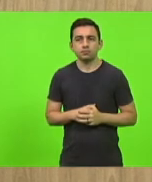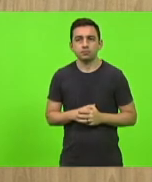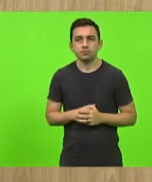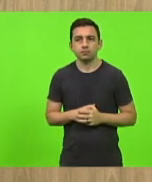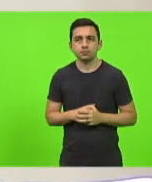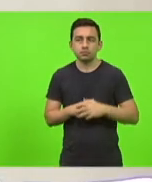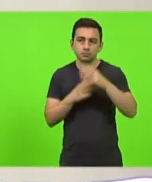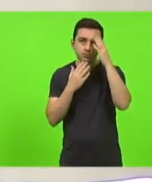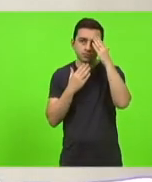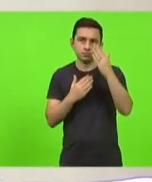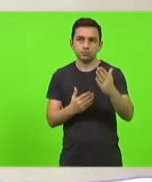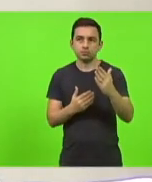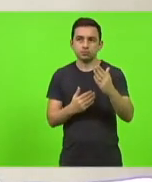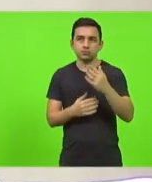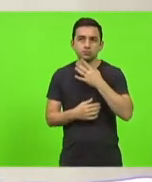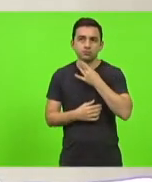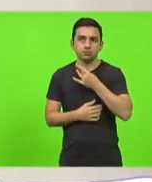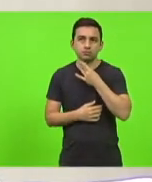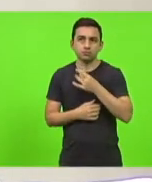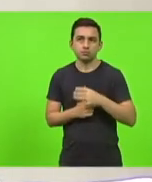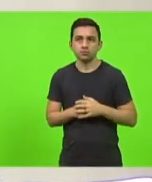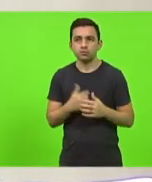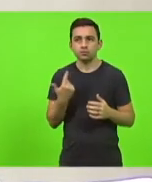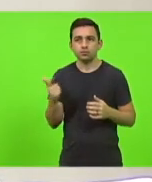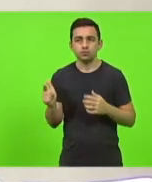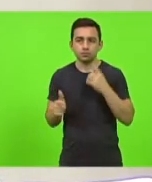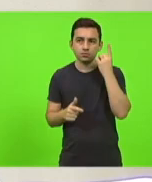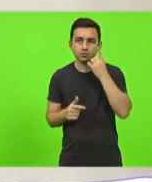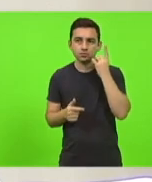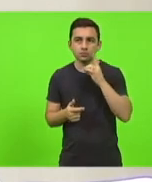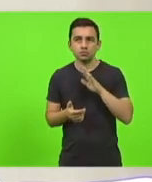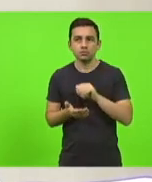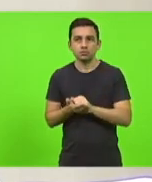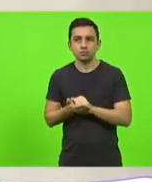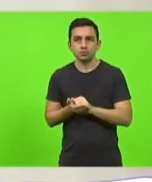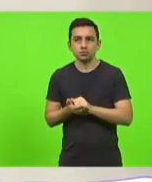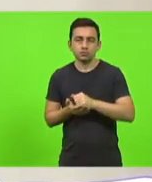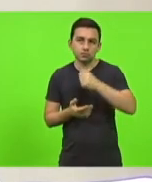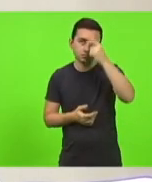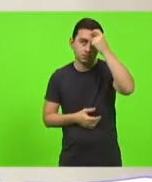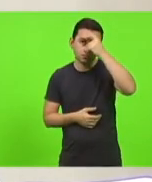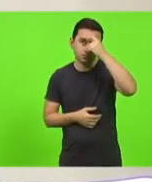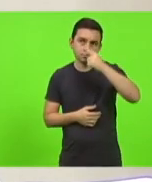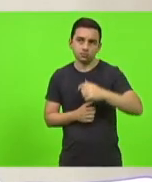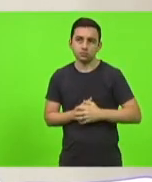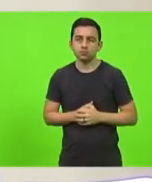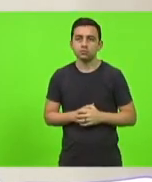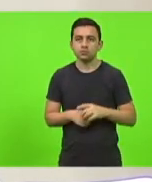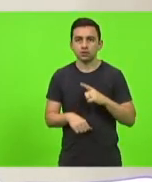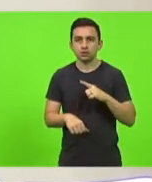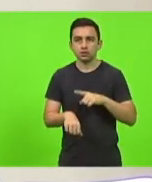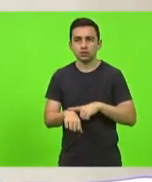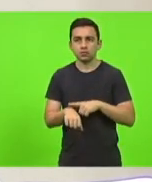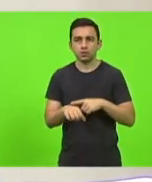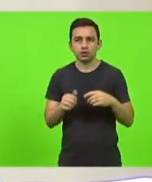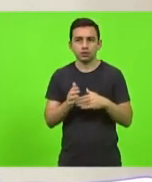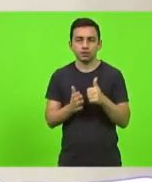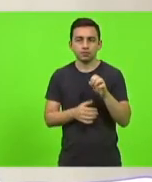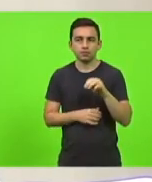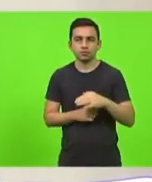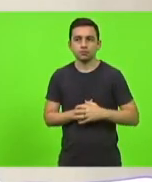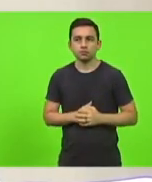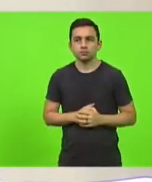Obrigado, deputado Valdir Cobalcini. Próximo deputado inscrito, deputado Maurício Kudilac. Vossa Excelência terá 10 minutos, deputado.